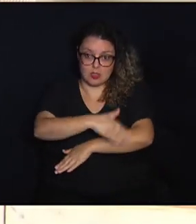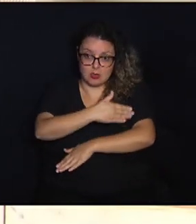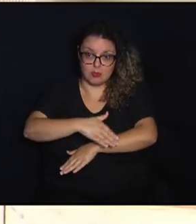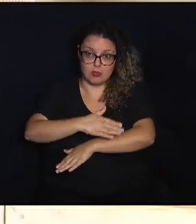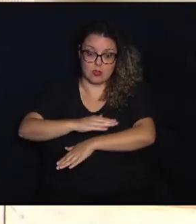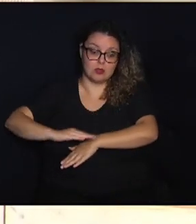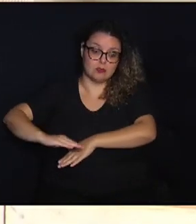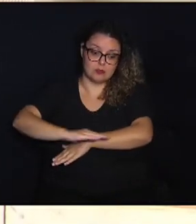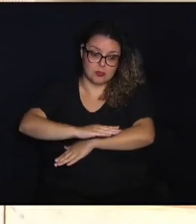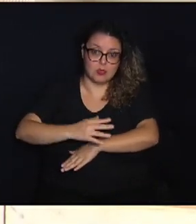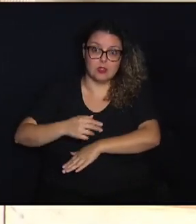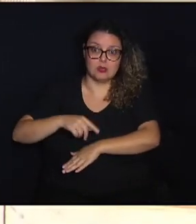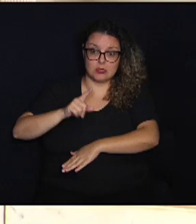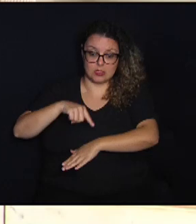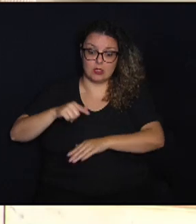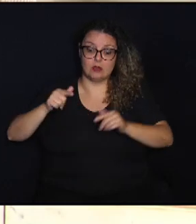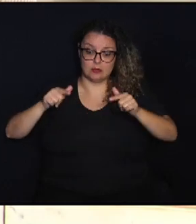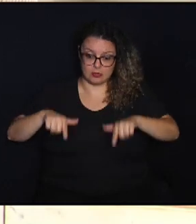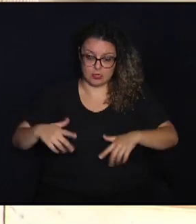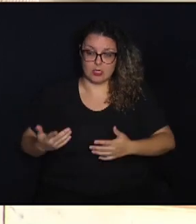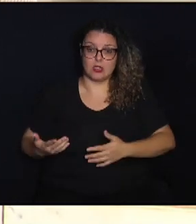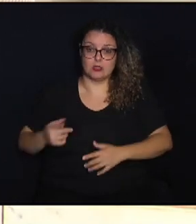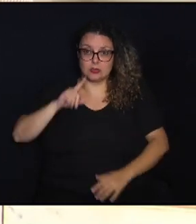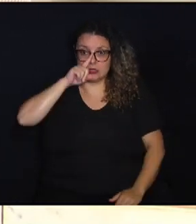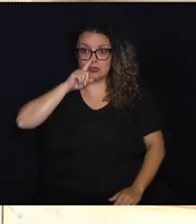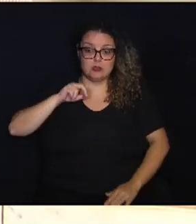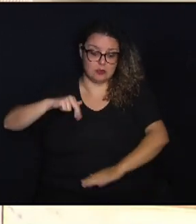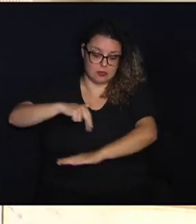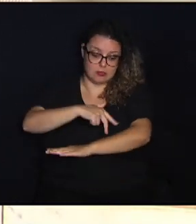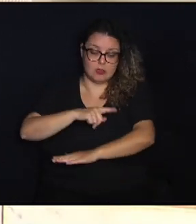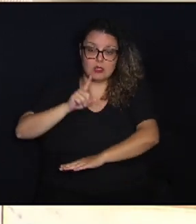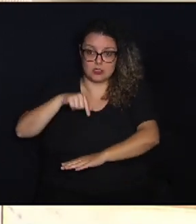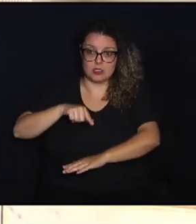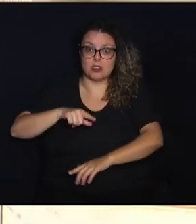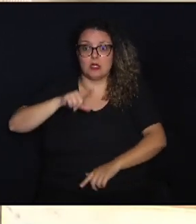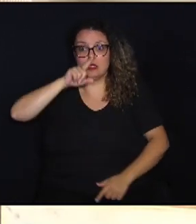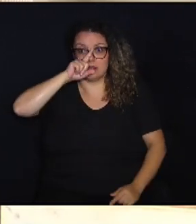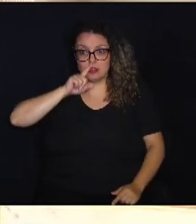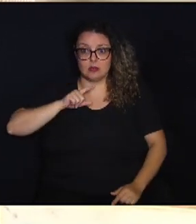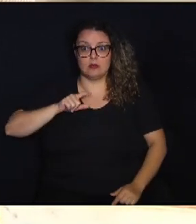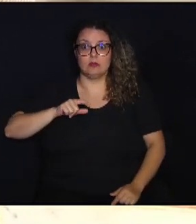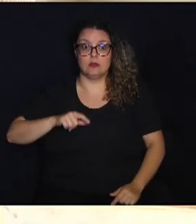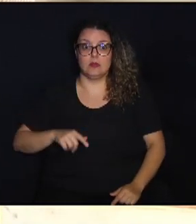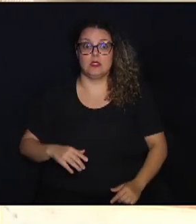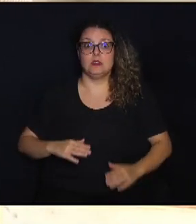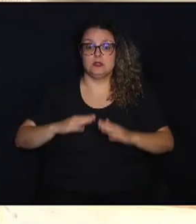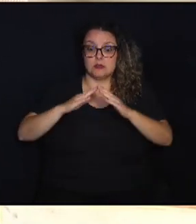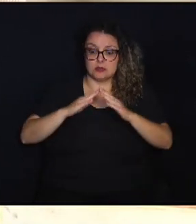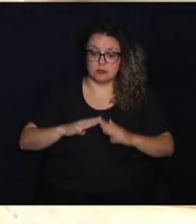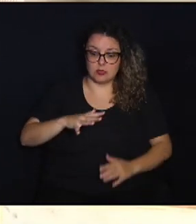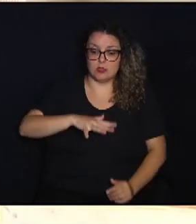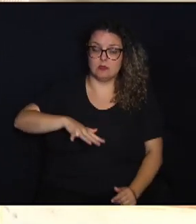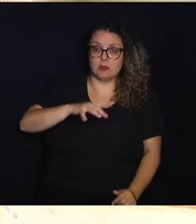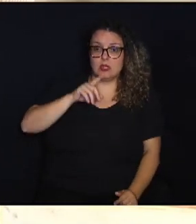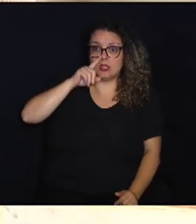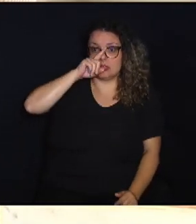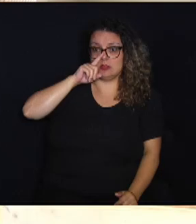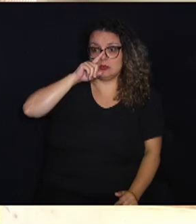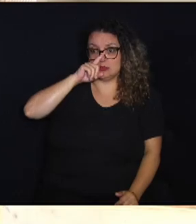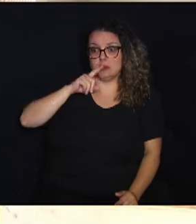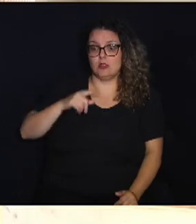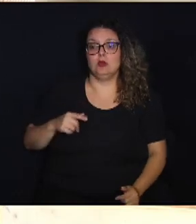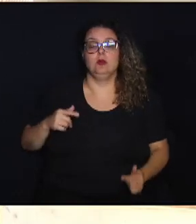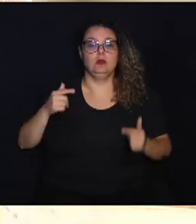é uma área de risco, que todas têm uma indicação que é uma área de risco. Se você mora numa área de risco, quer dizer, onde você